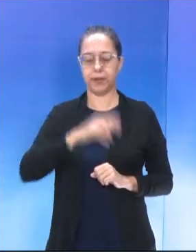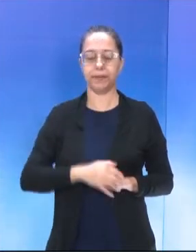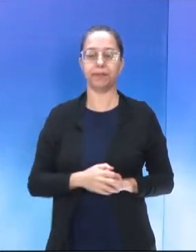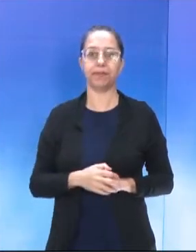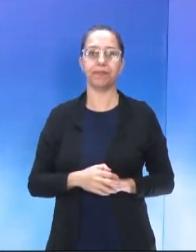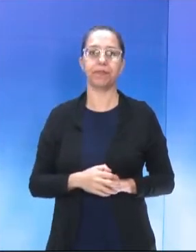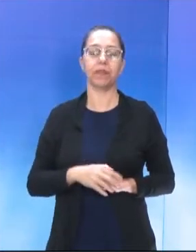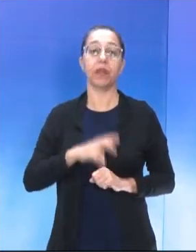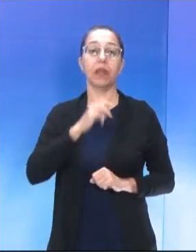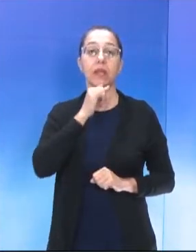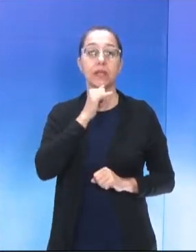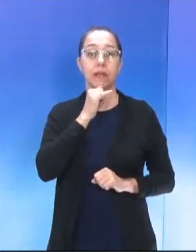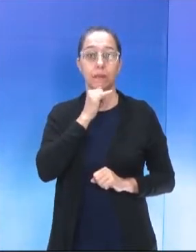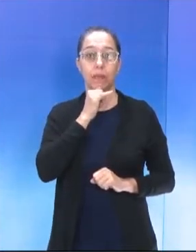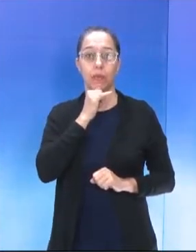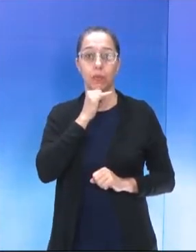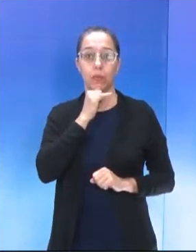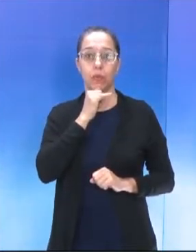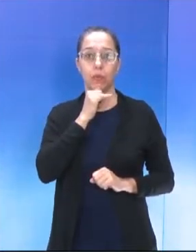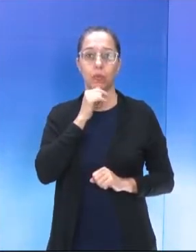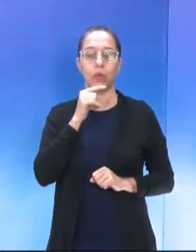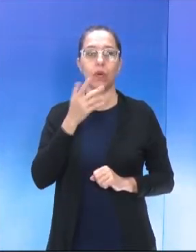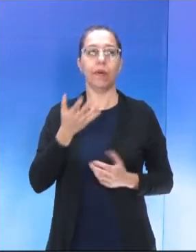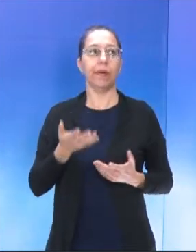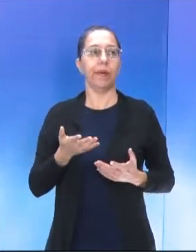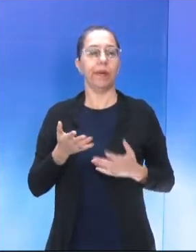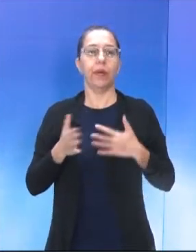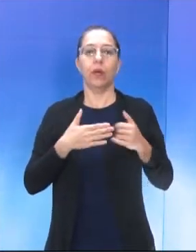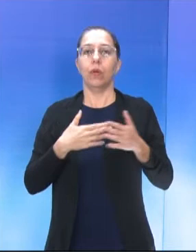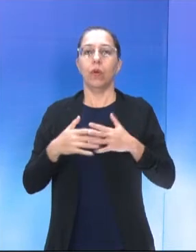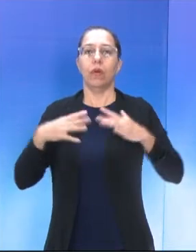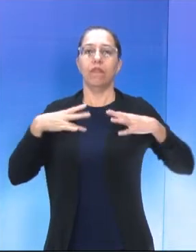disso. Por exemplo, qualquer feriado religioso,